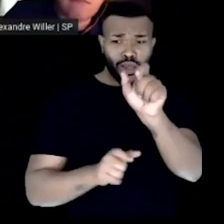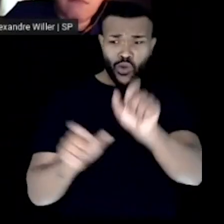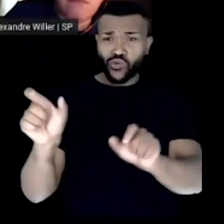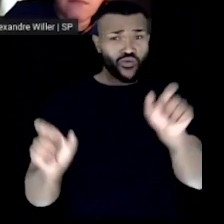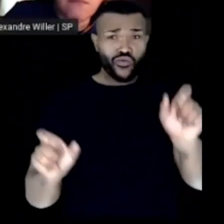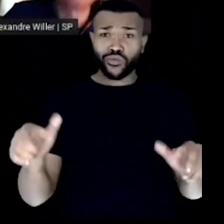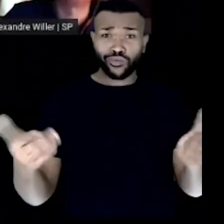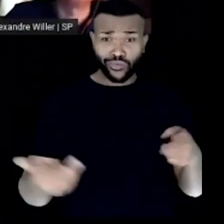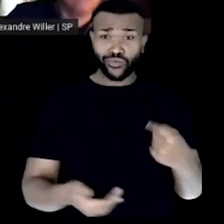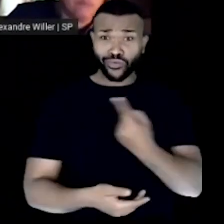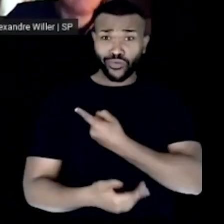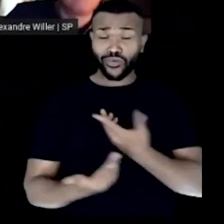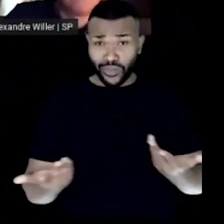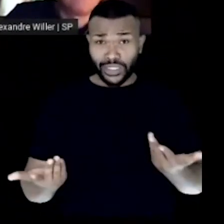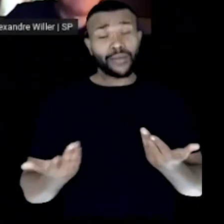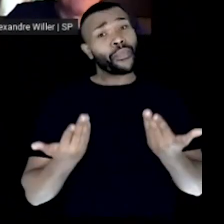como qualquer um de nós, né?